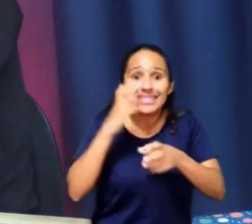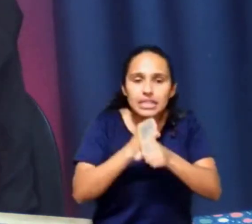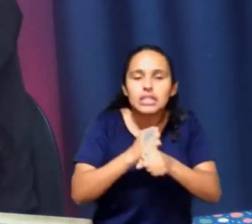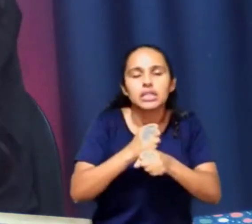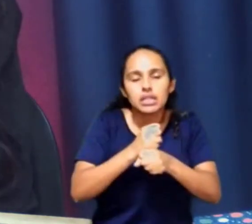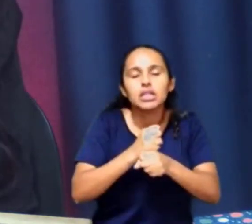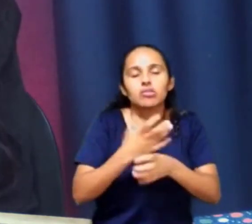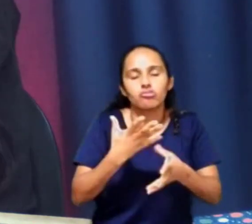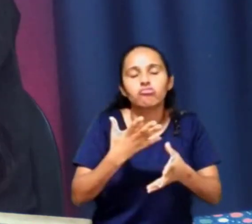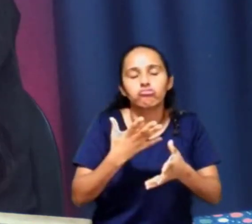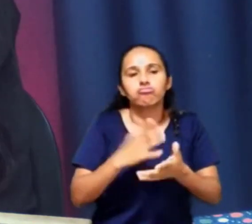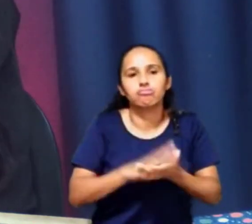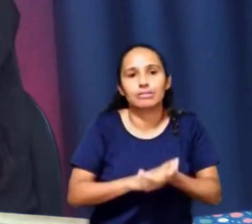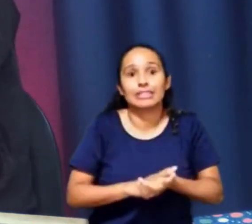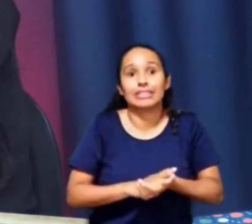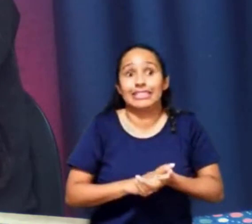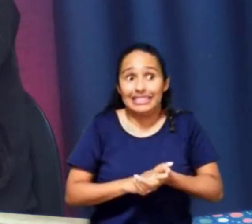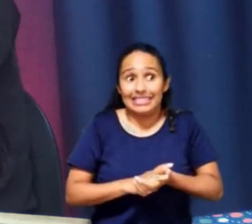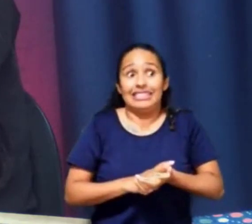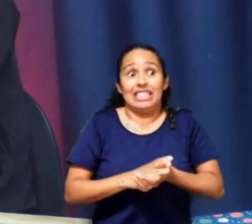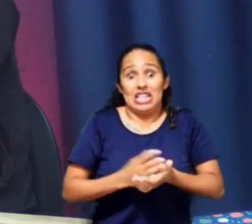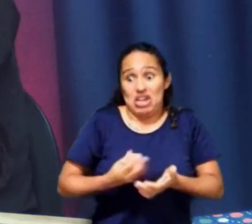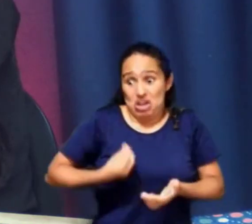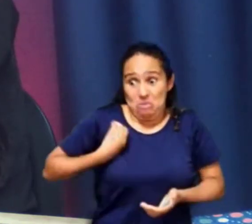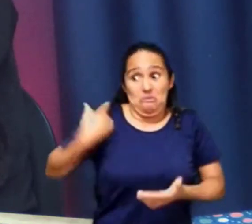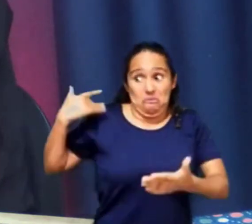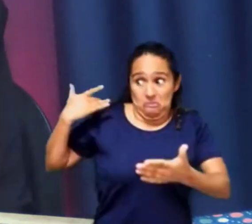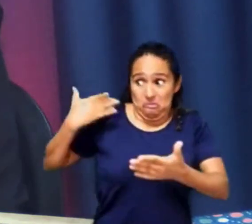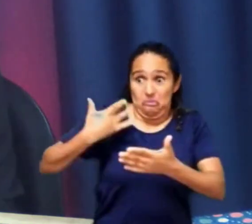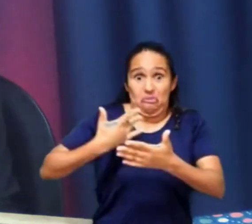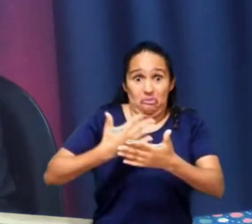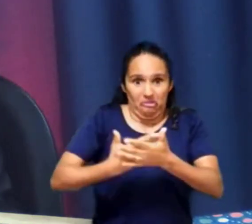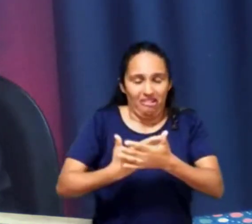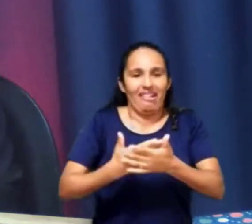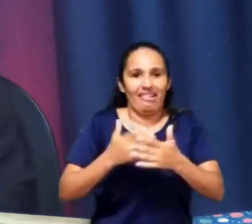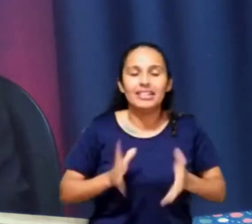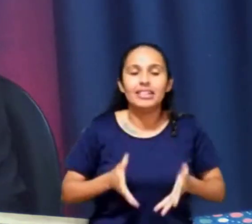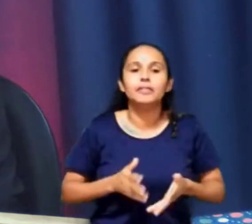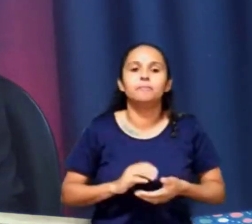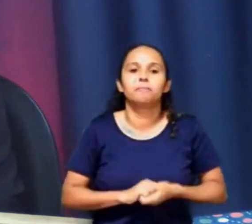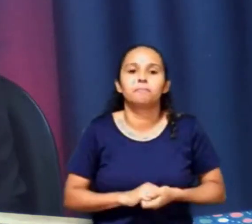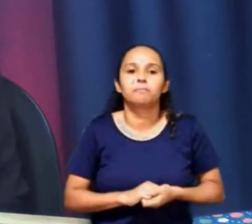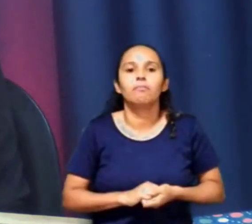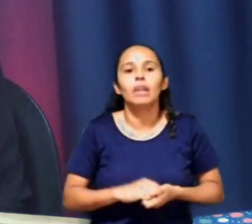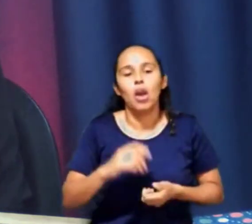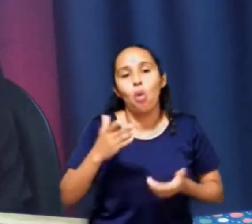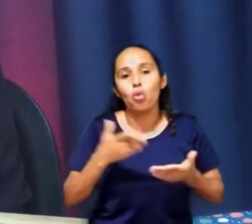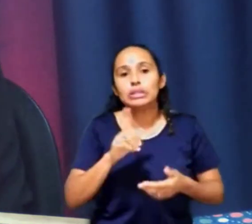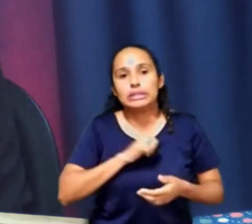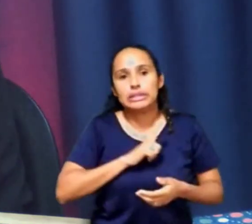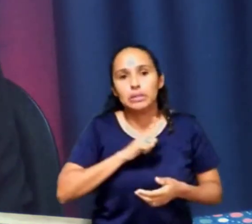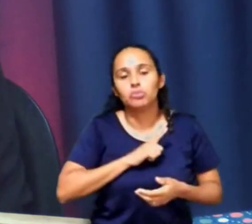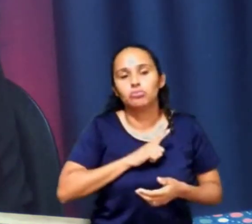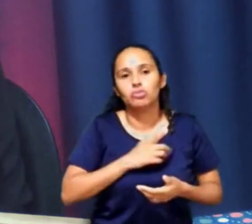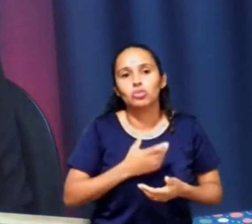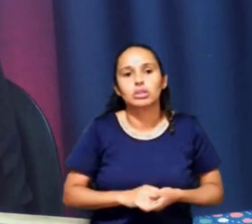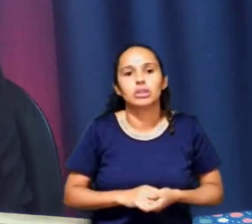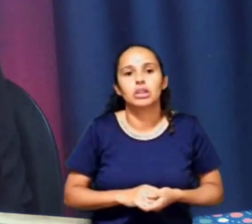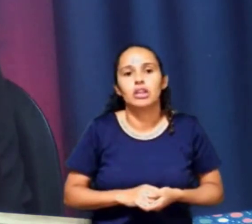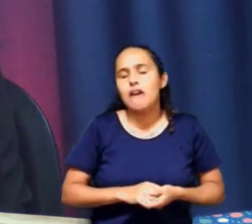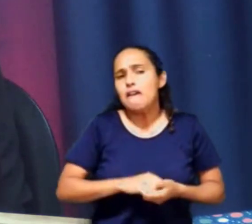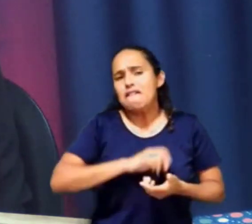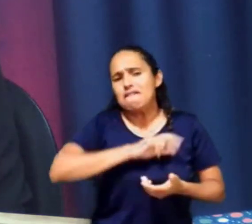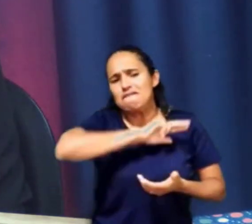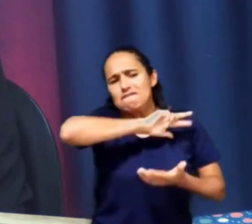vida, hein? É uma vida. E aí hoje nós temos uma demanda de vários setores, como nós